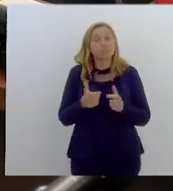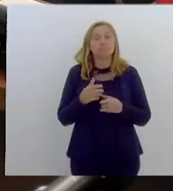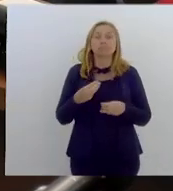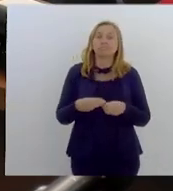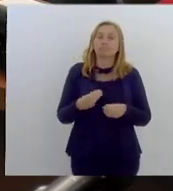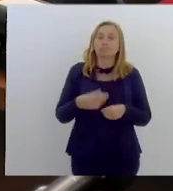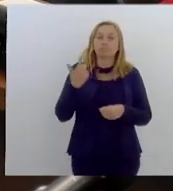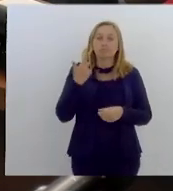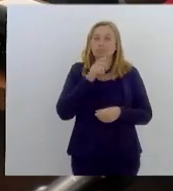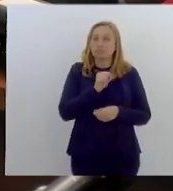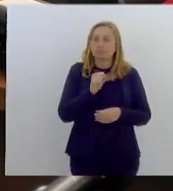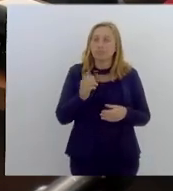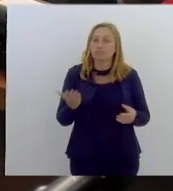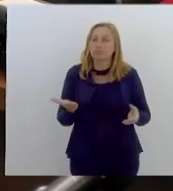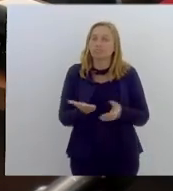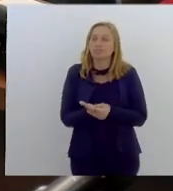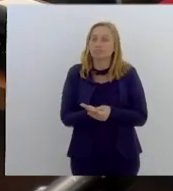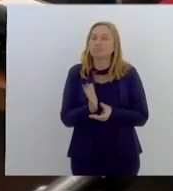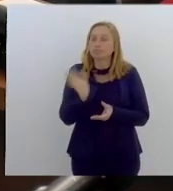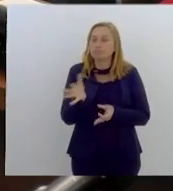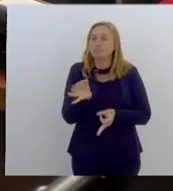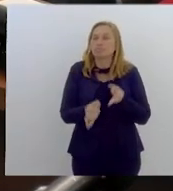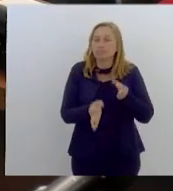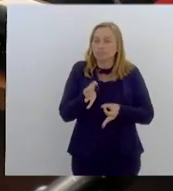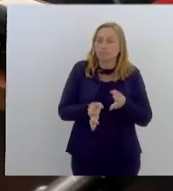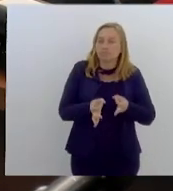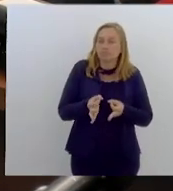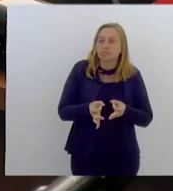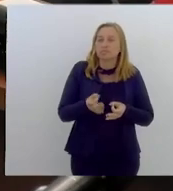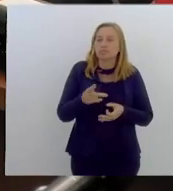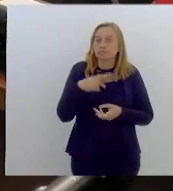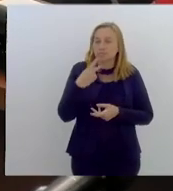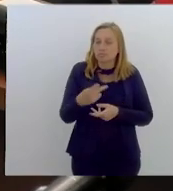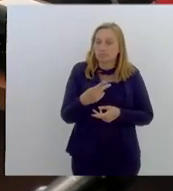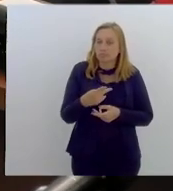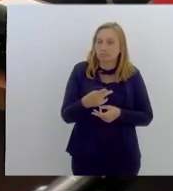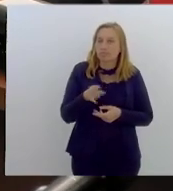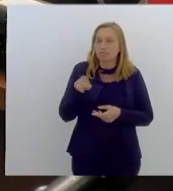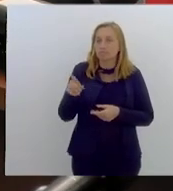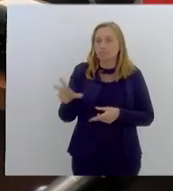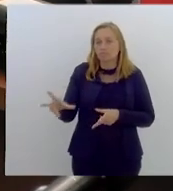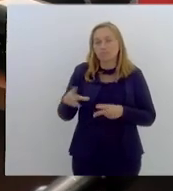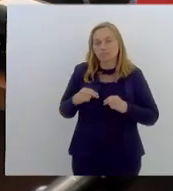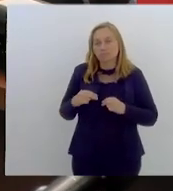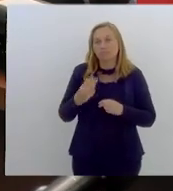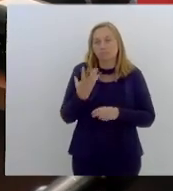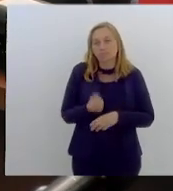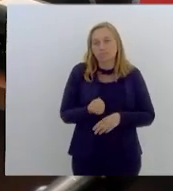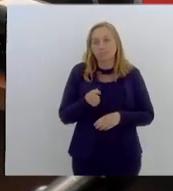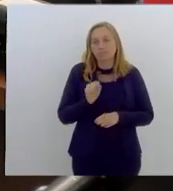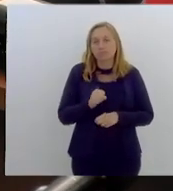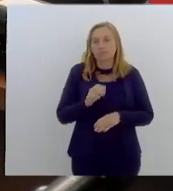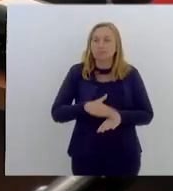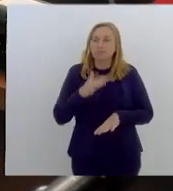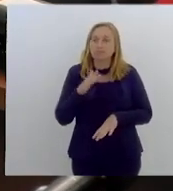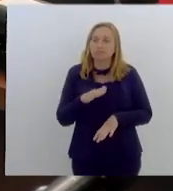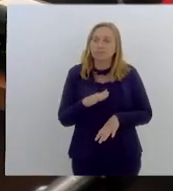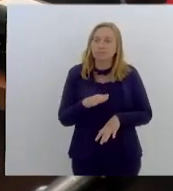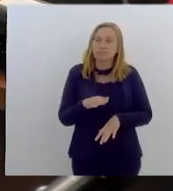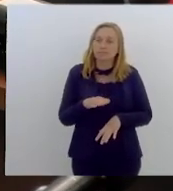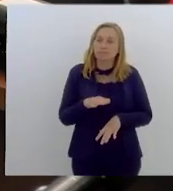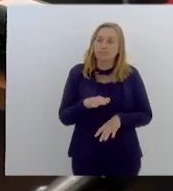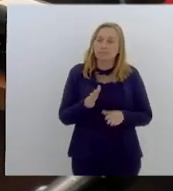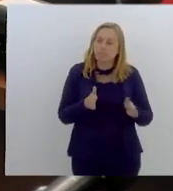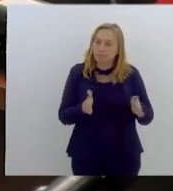município conseguiu uma ação que já transitou em julgado, dizendo que ele merece receber. E mais, dizendo